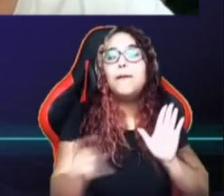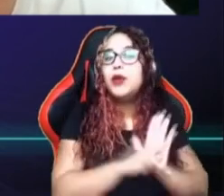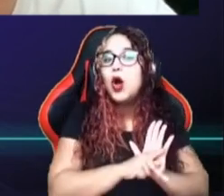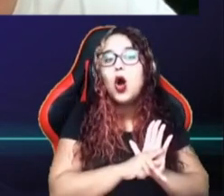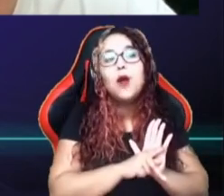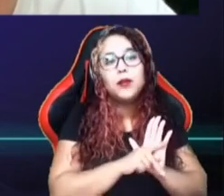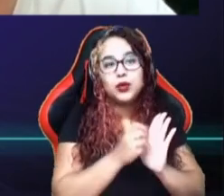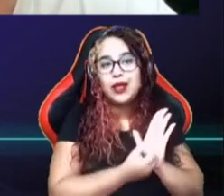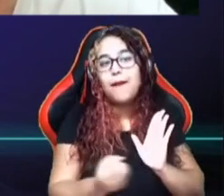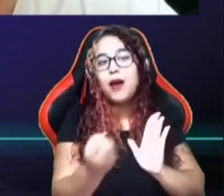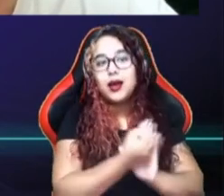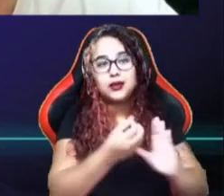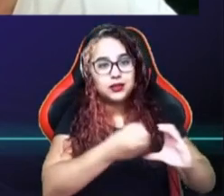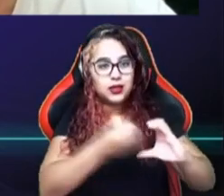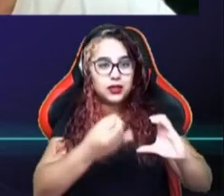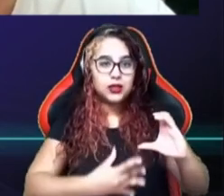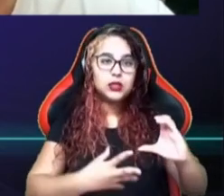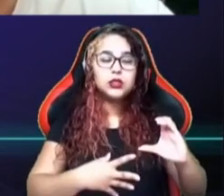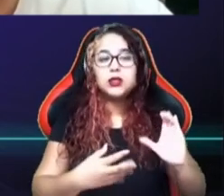solto.